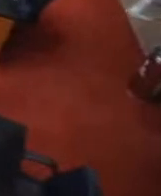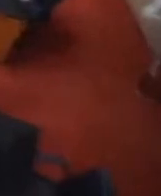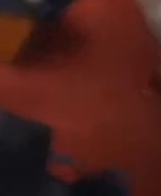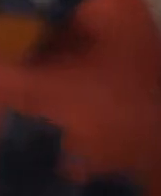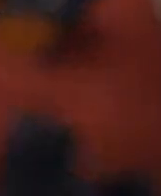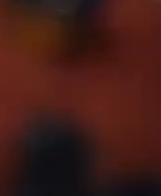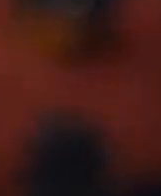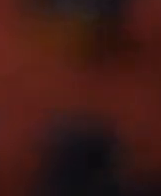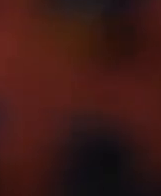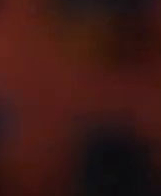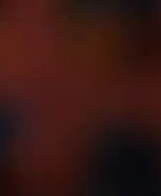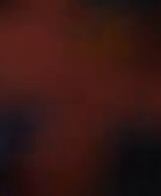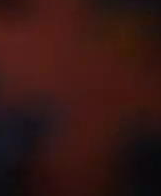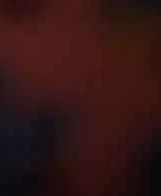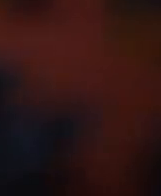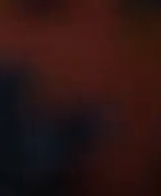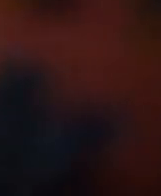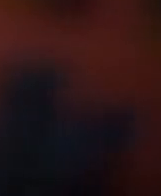Música